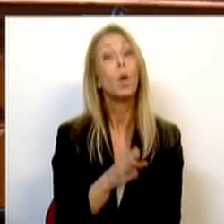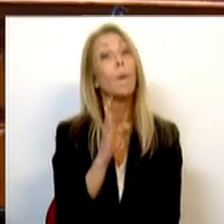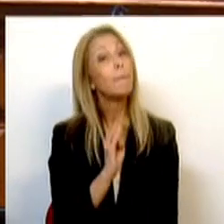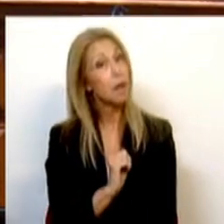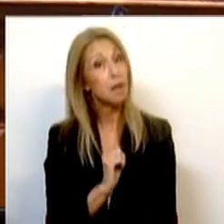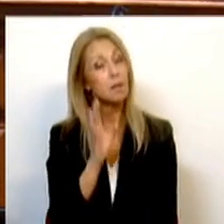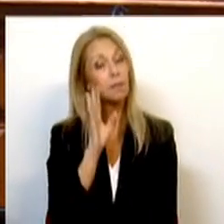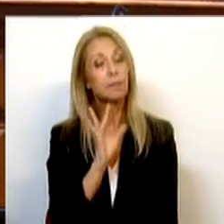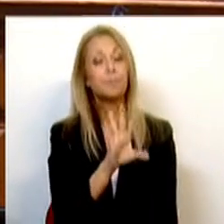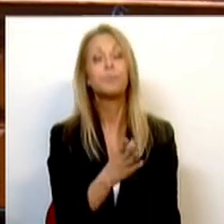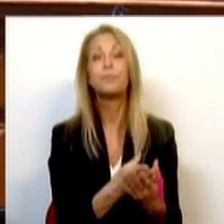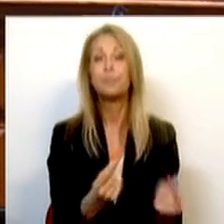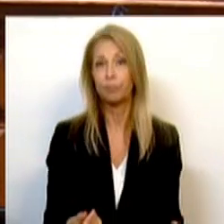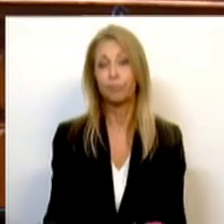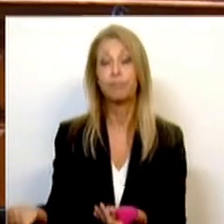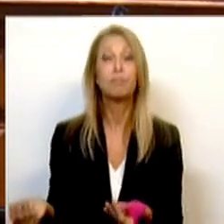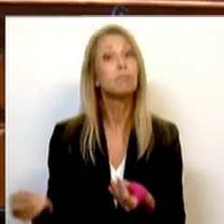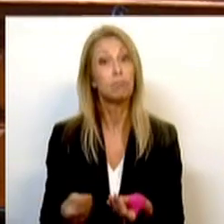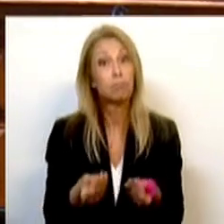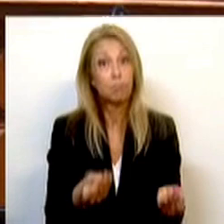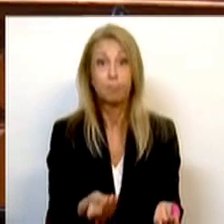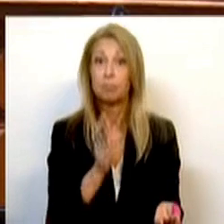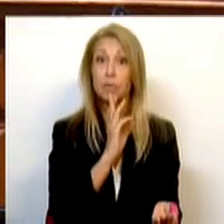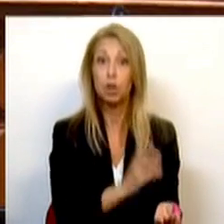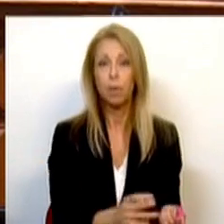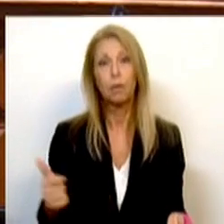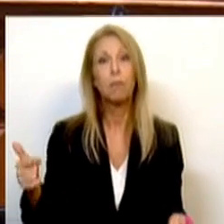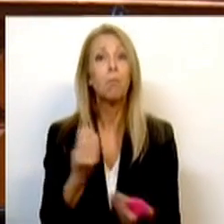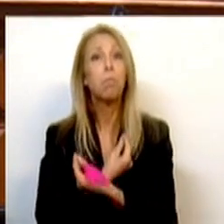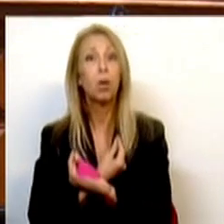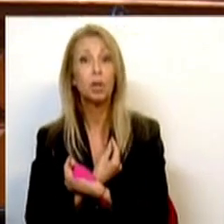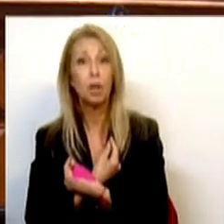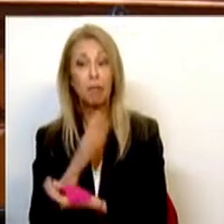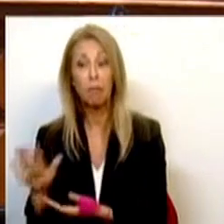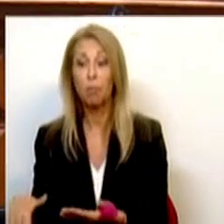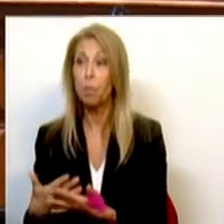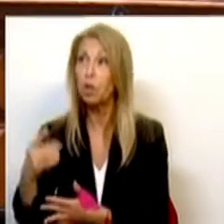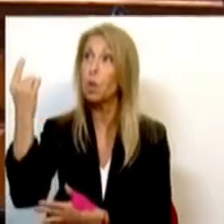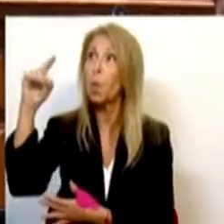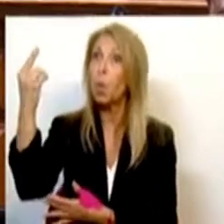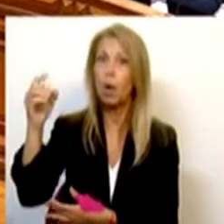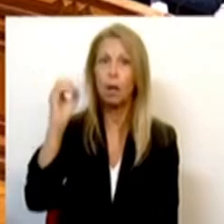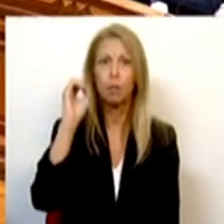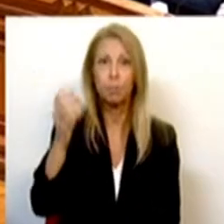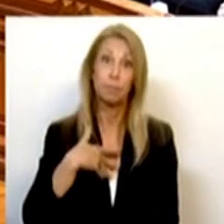tenta soluções, apresenta respostas. O Bloco de Esquerda, nem uma proposta. Lamento.